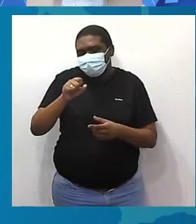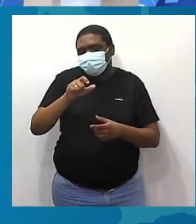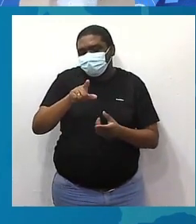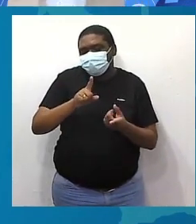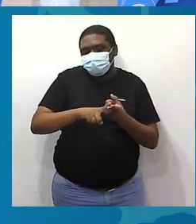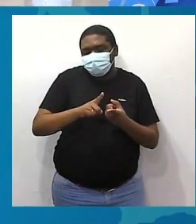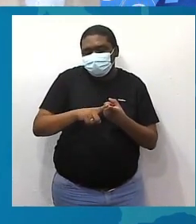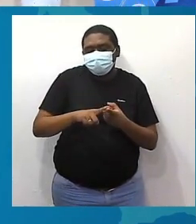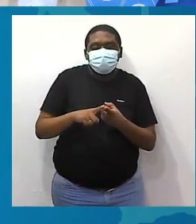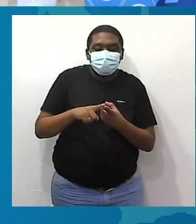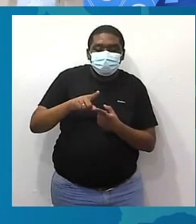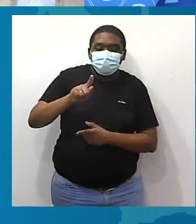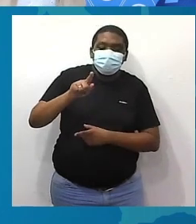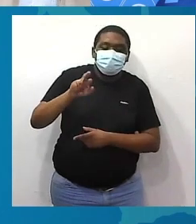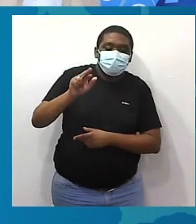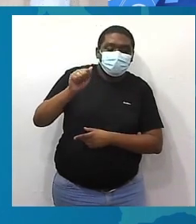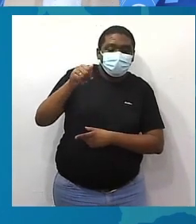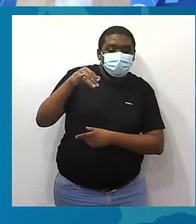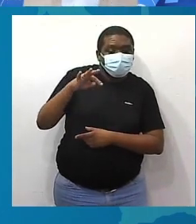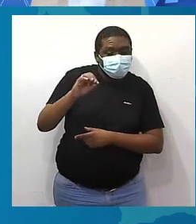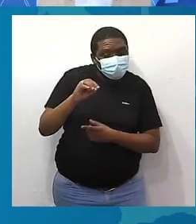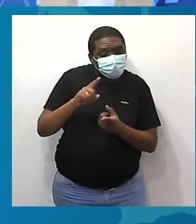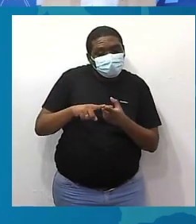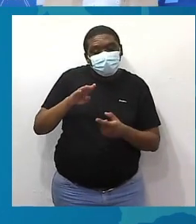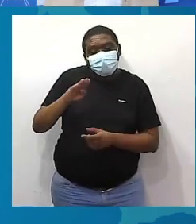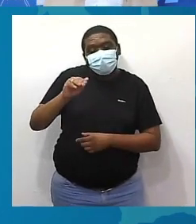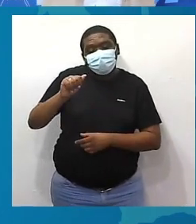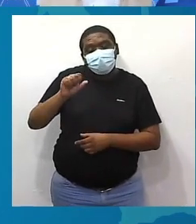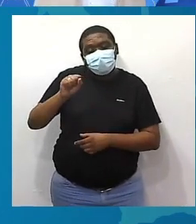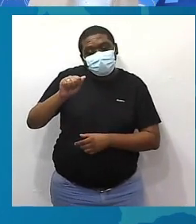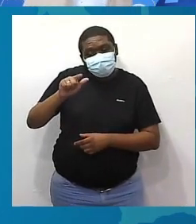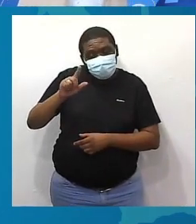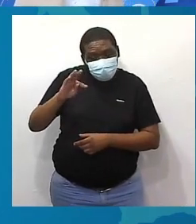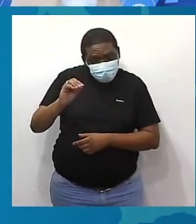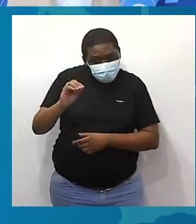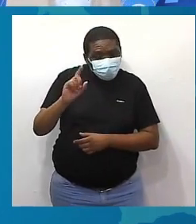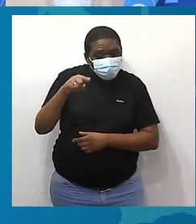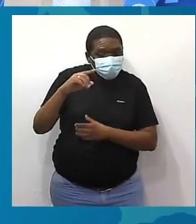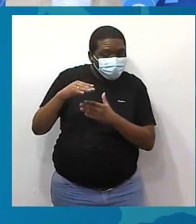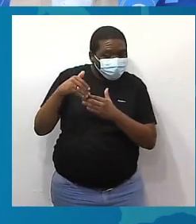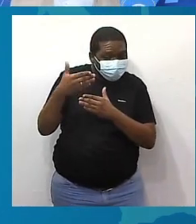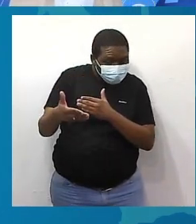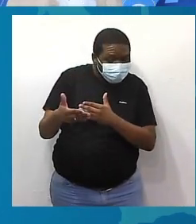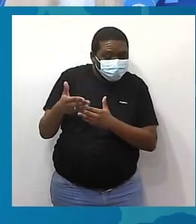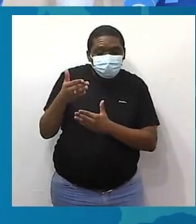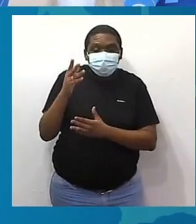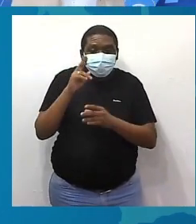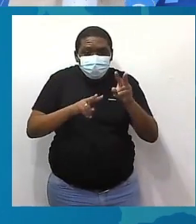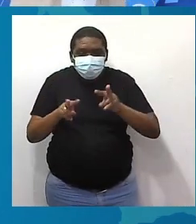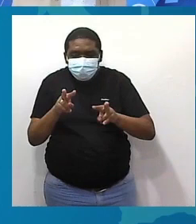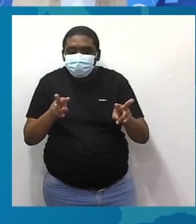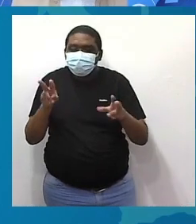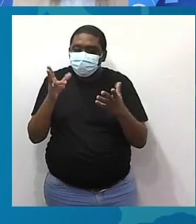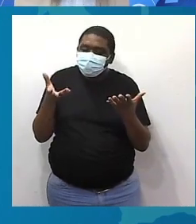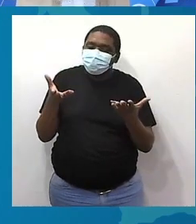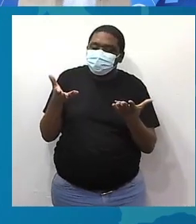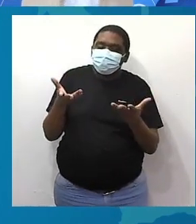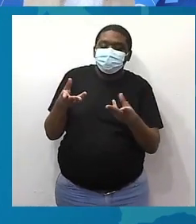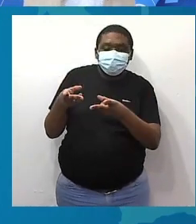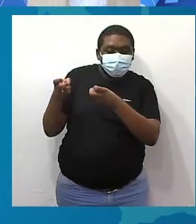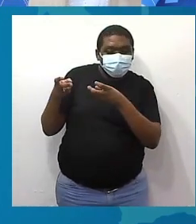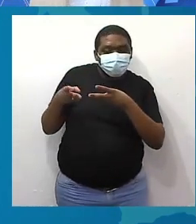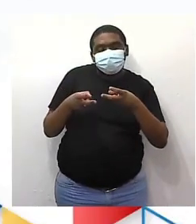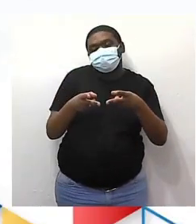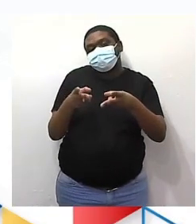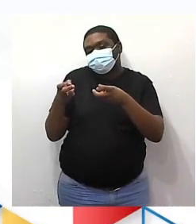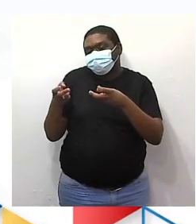granito, que é intrusivo, eu tenho um basalto, né, que é extrusivo, as que são mais comuns. E aí na telinha a gente vê, ó, ali,